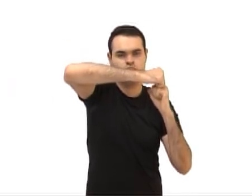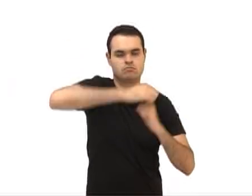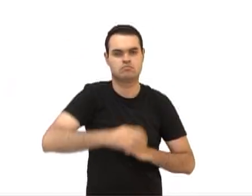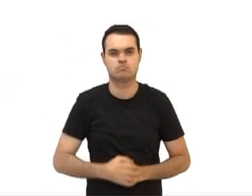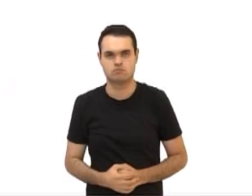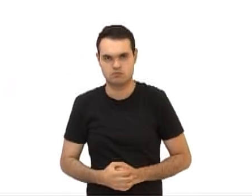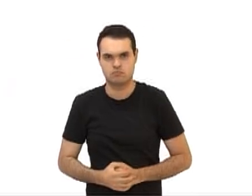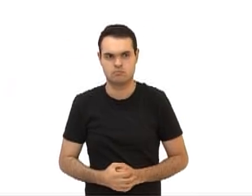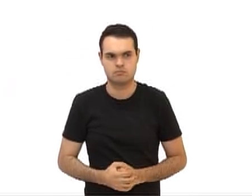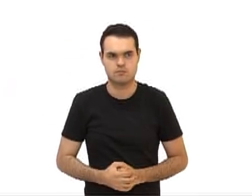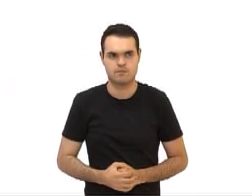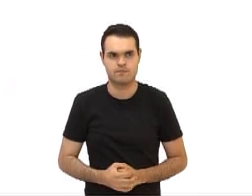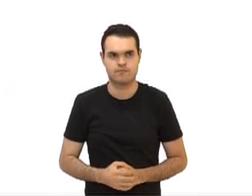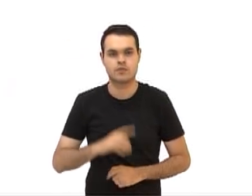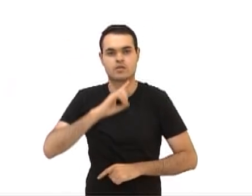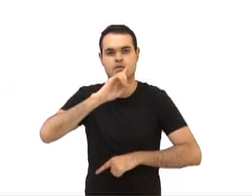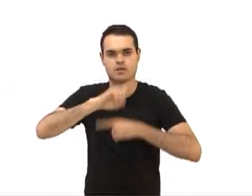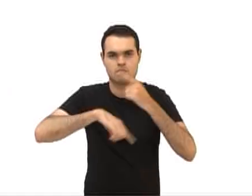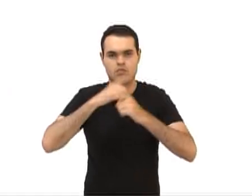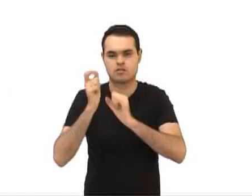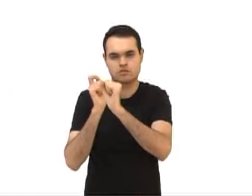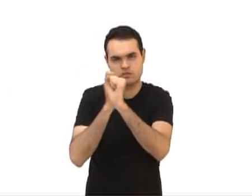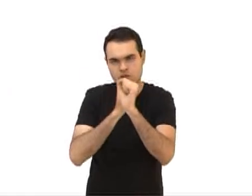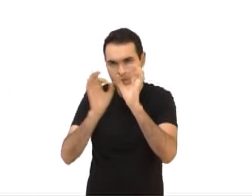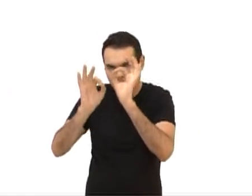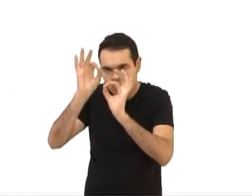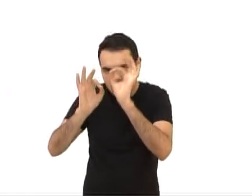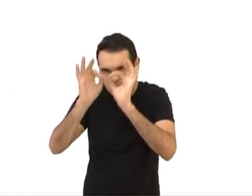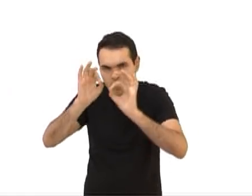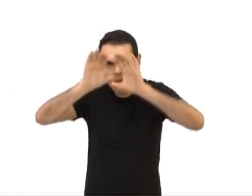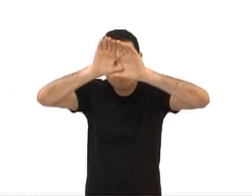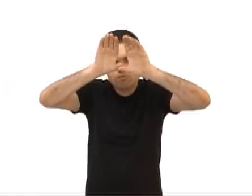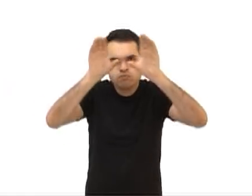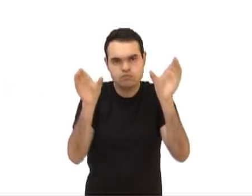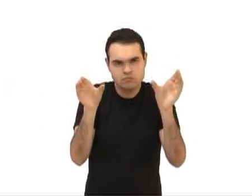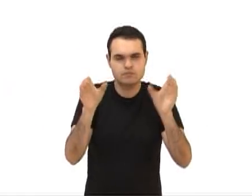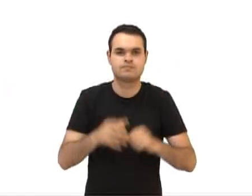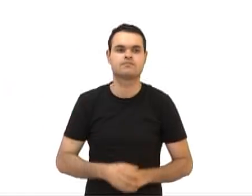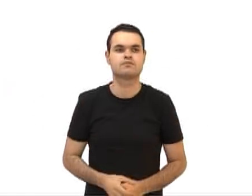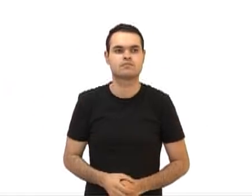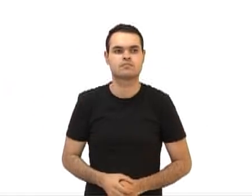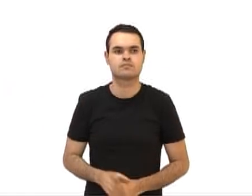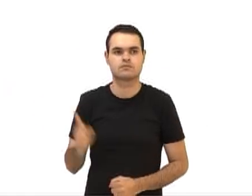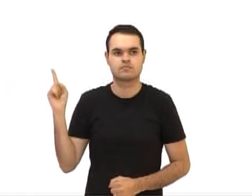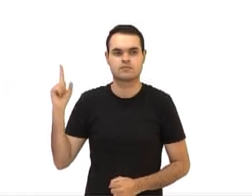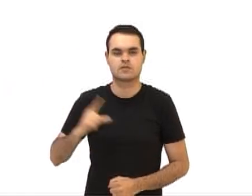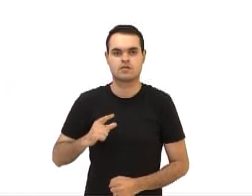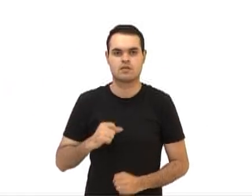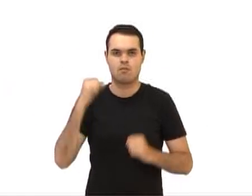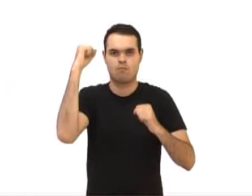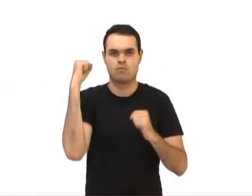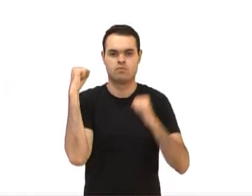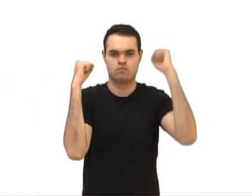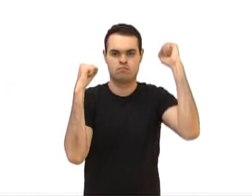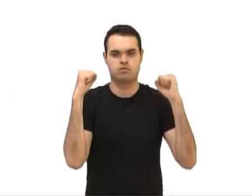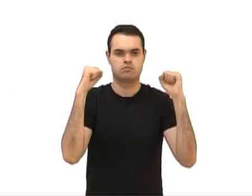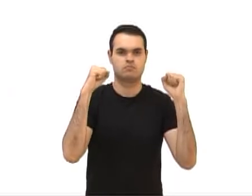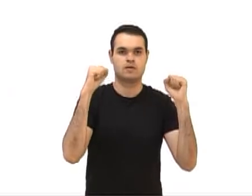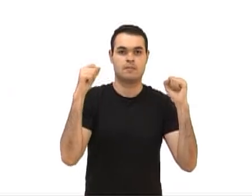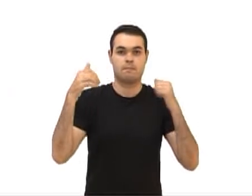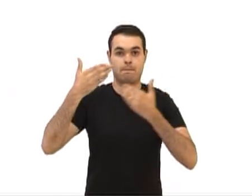cima, né? Aí eles foram arquitetando dessa forma. O arco, se vocês olharem aqui, eram duas colunas e as pedras